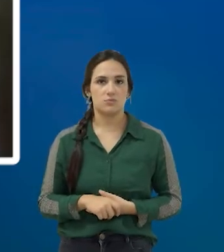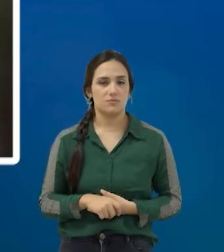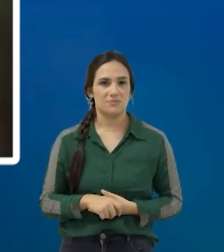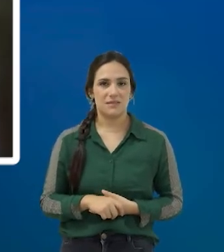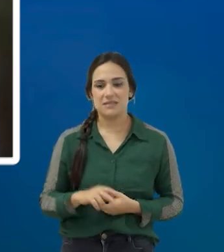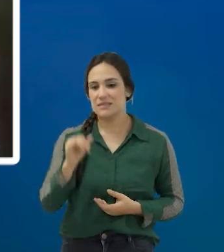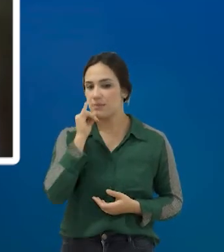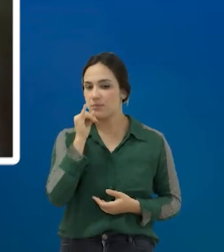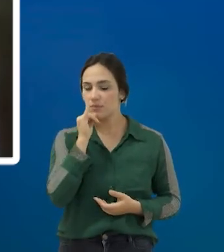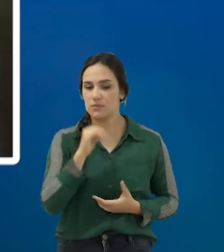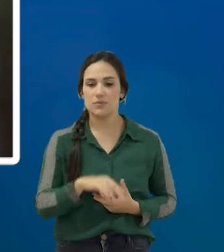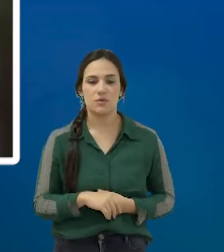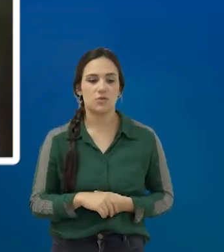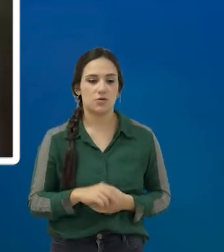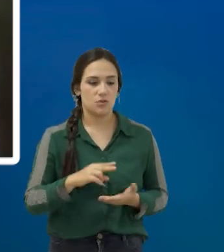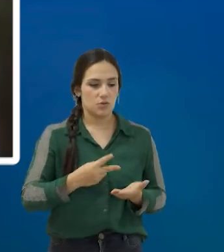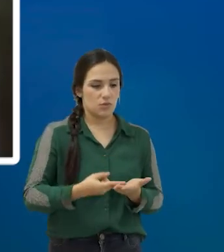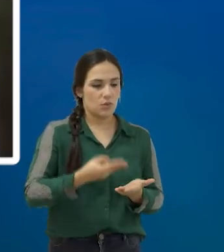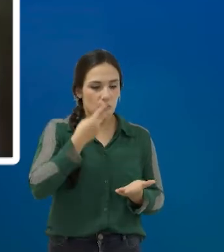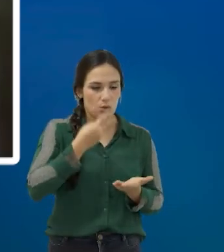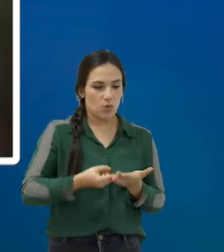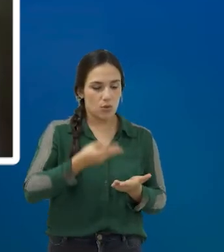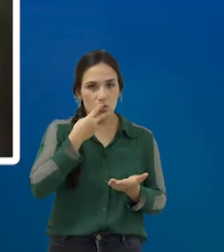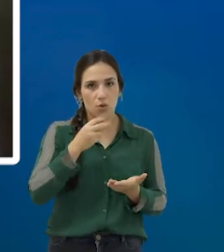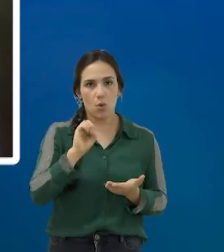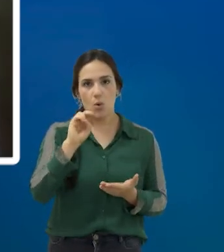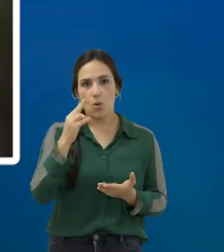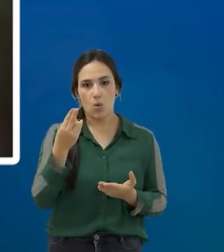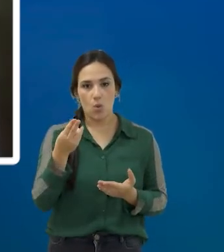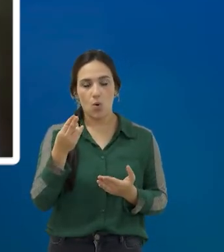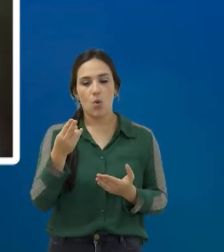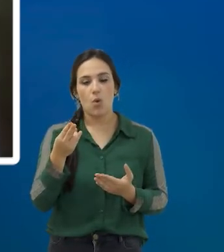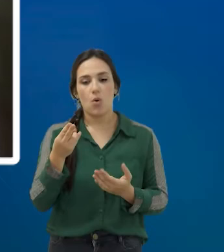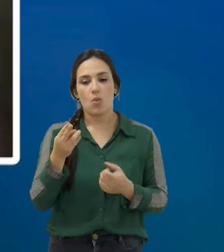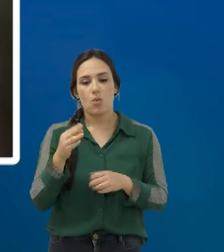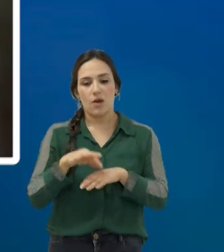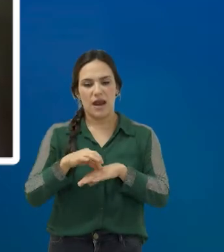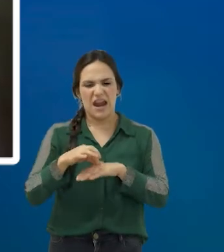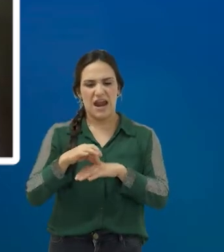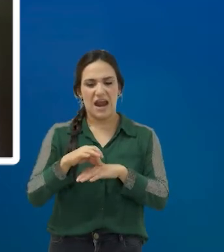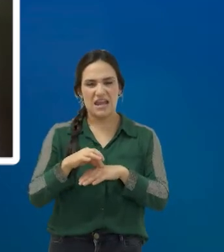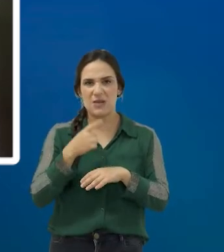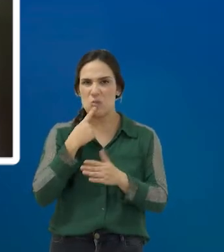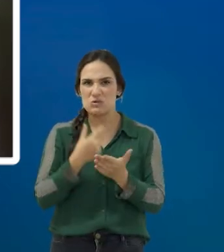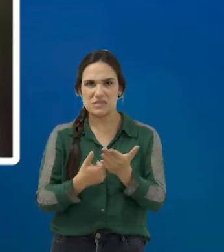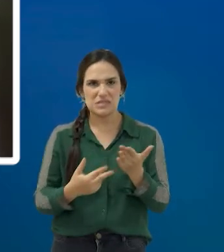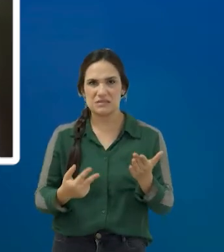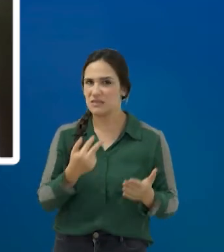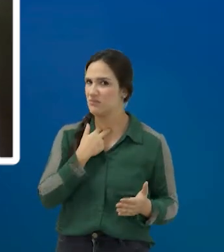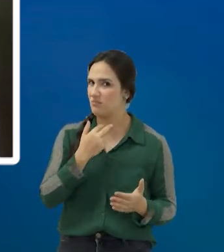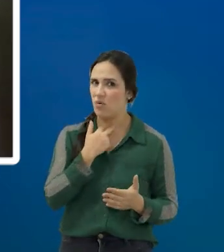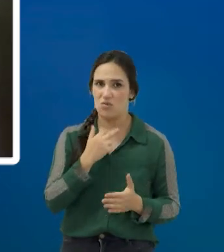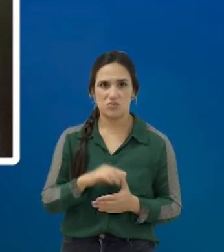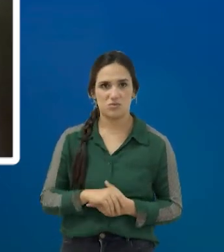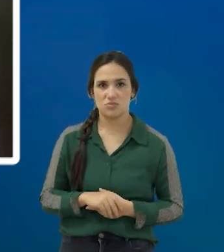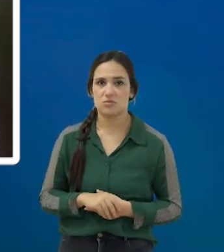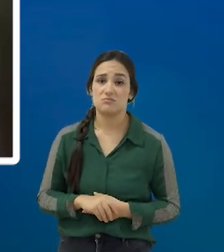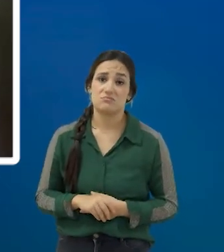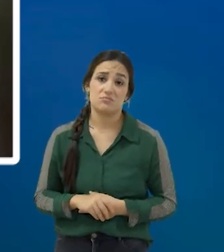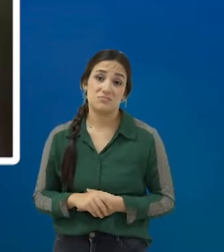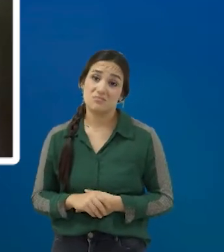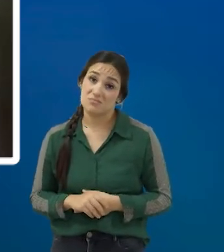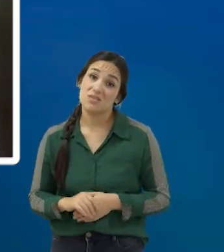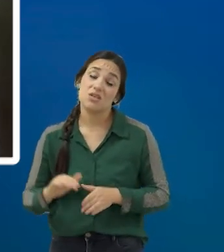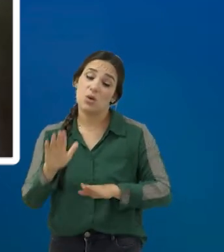alimentos, carnes cruas, por exemplo, sushi, ou bife mal passado, churrasco mal passado, e tomar